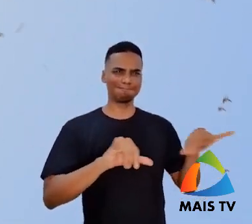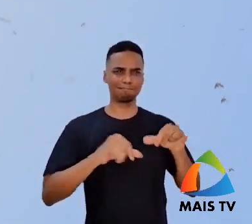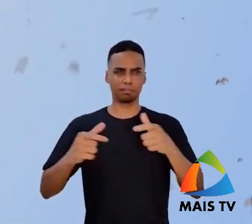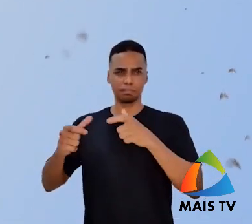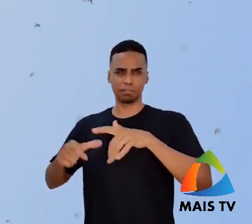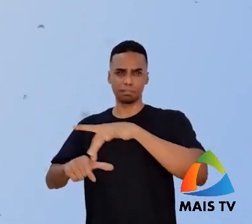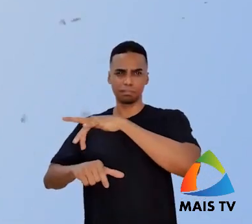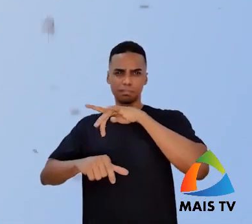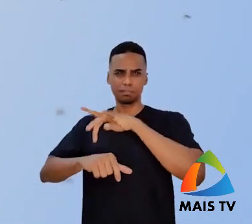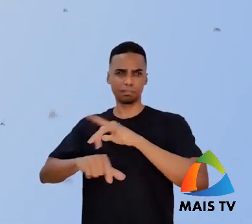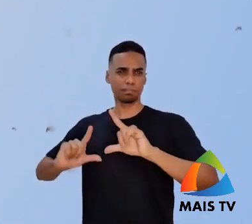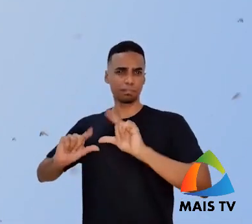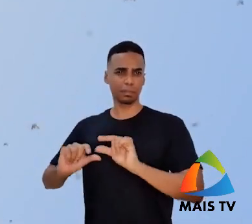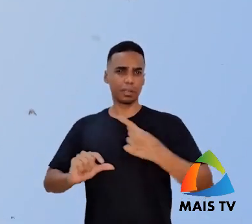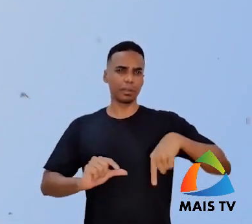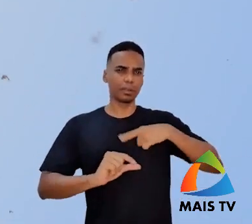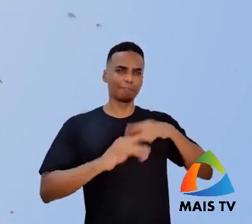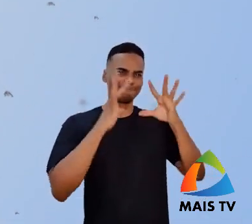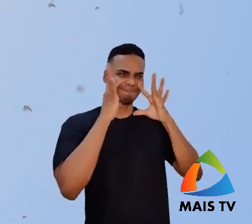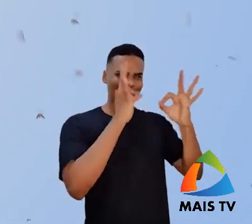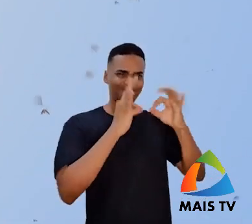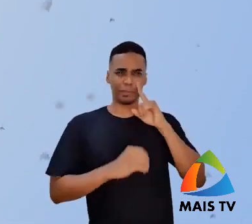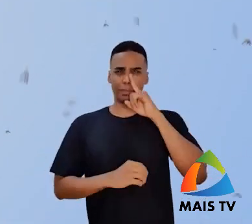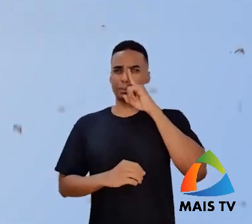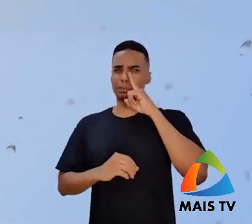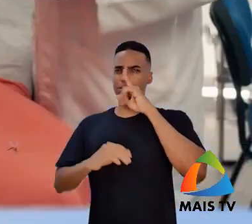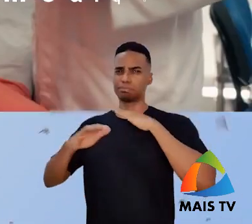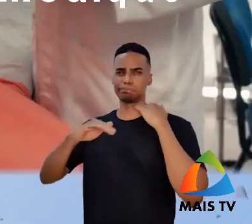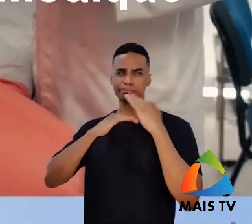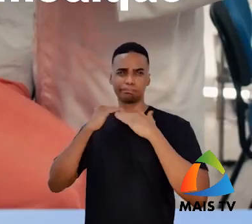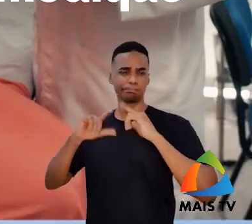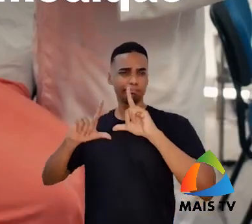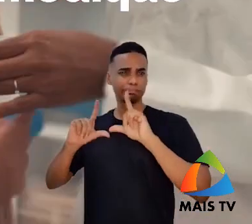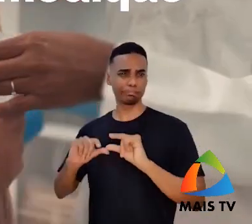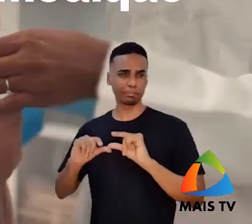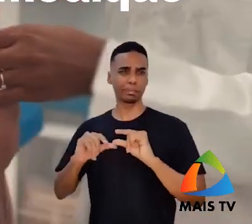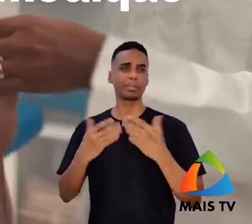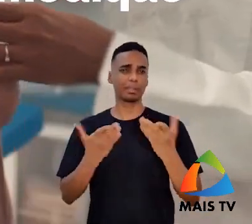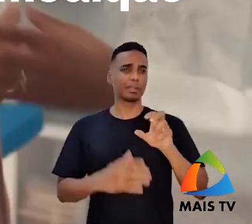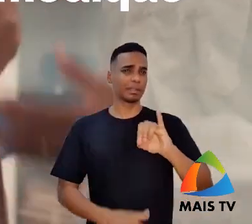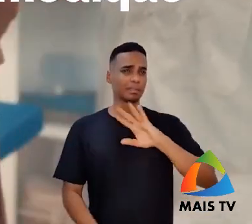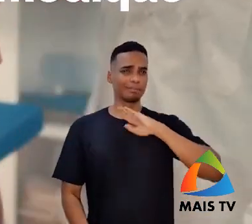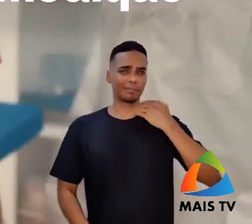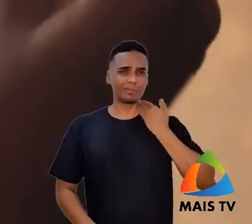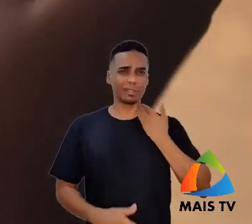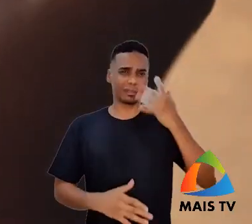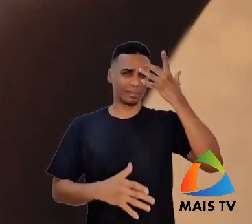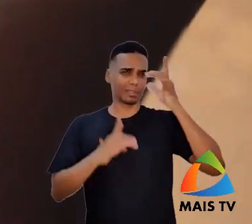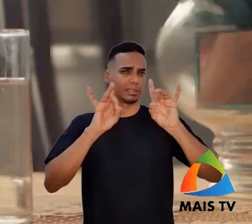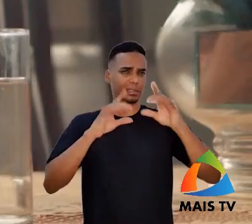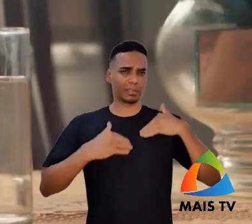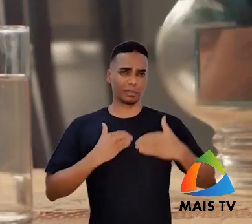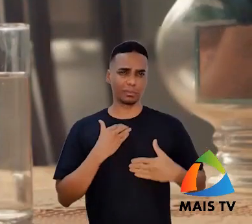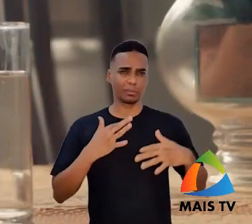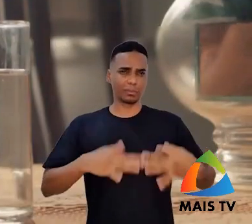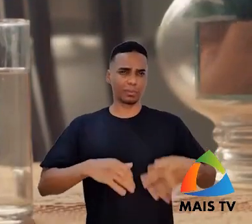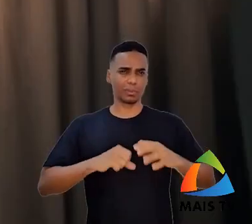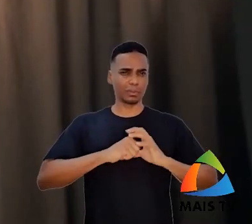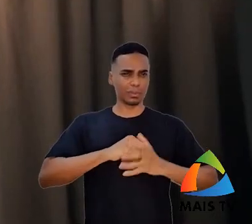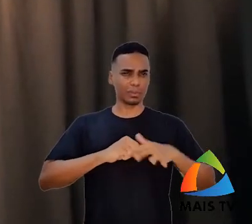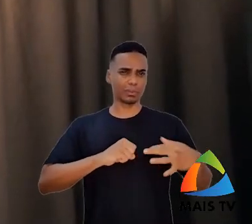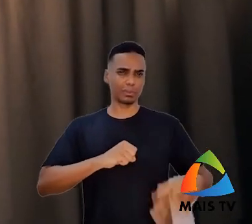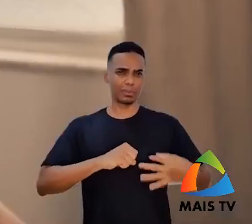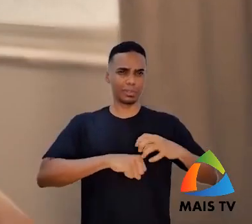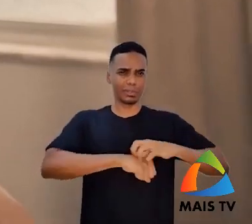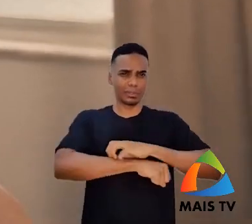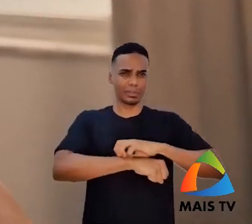aumentamos a informação, diminuímos os focos. Quando aumentamos a atenção, diminuímos o risco de mortes. Em caso de febre, dor de cabeça, dores no corpo e